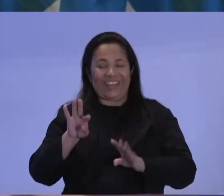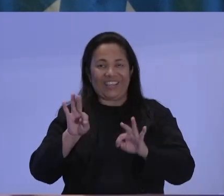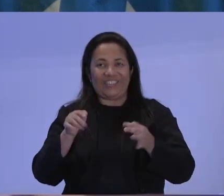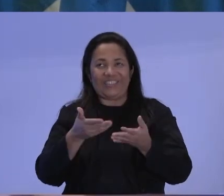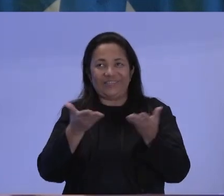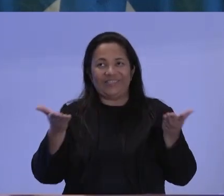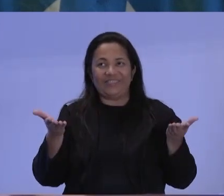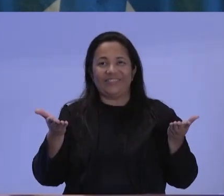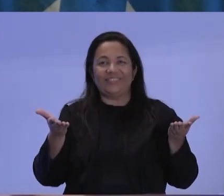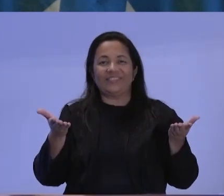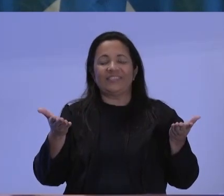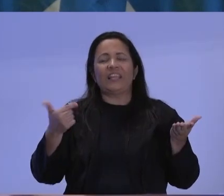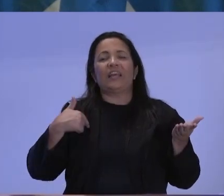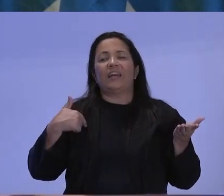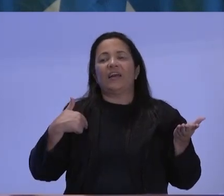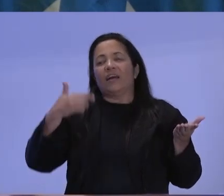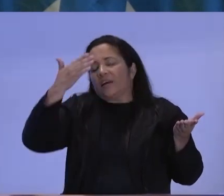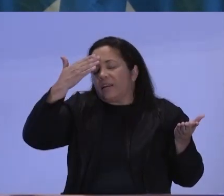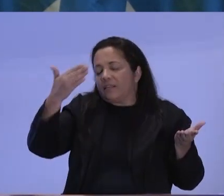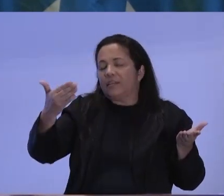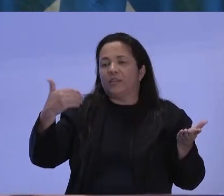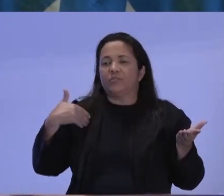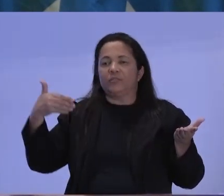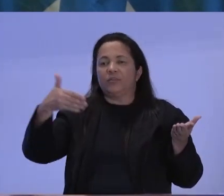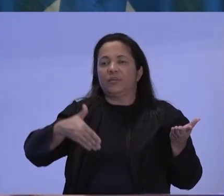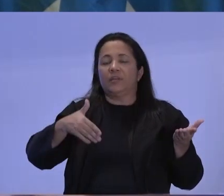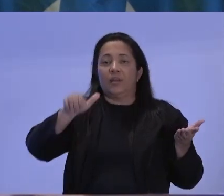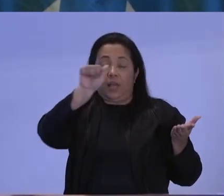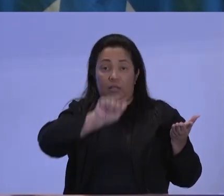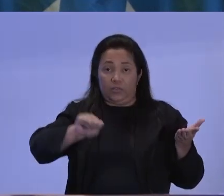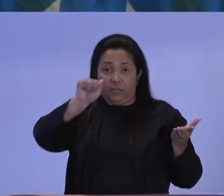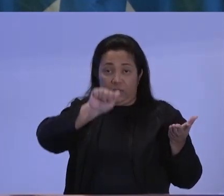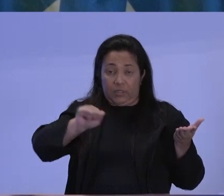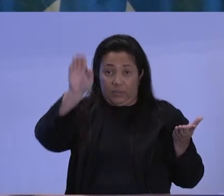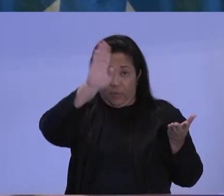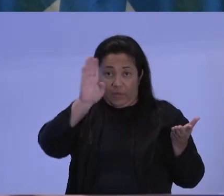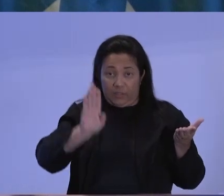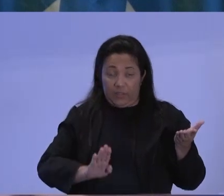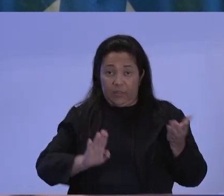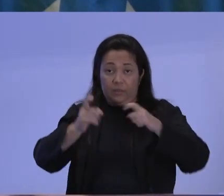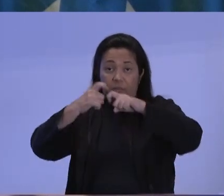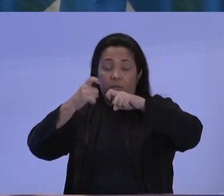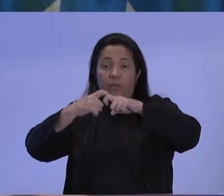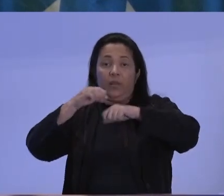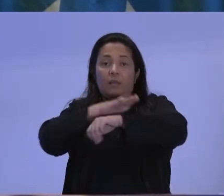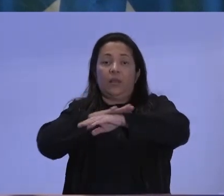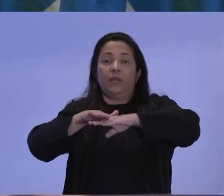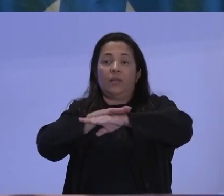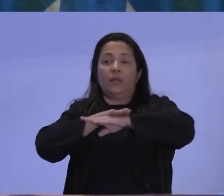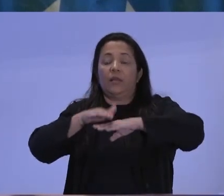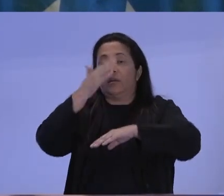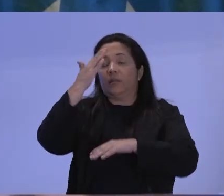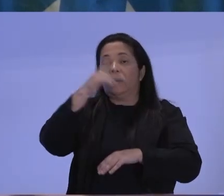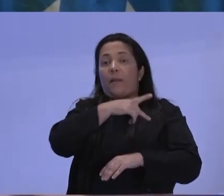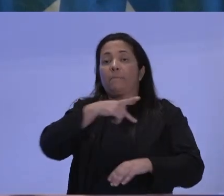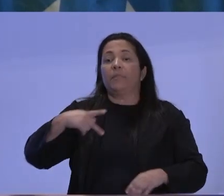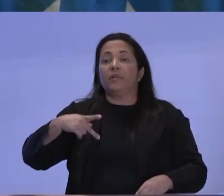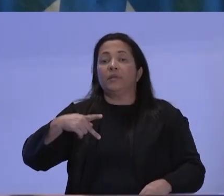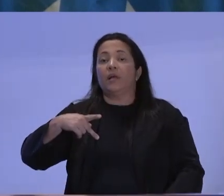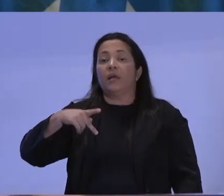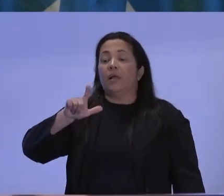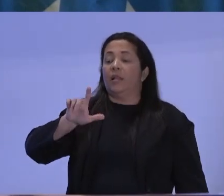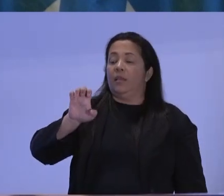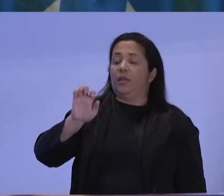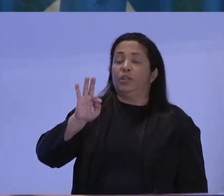todos. Agradeço ao convite à Sociedade Brasileira de Dermatologia, na pessoa da presidente, doutora Letícia